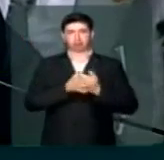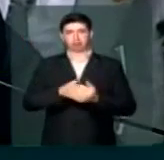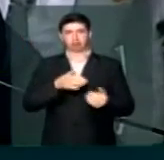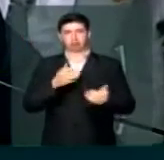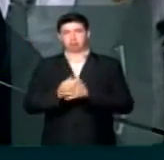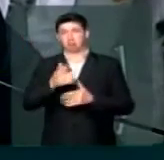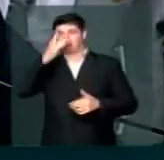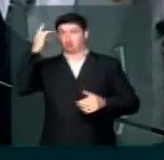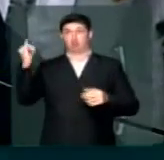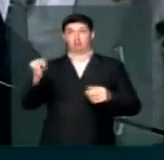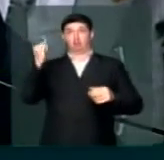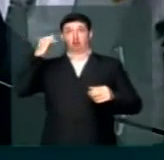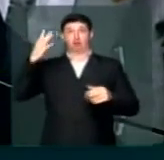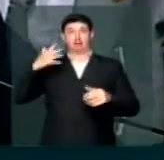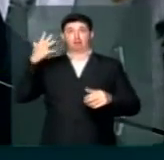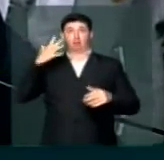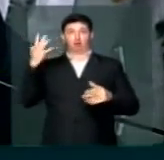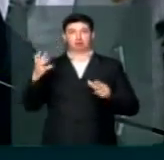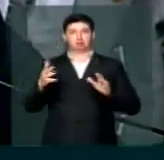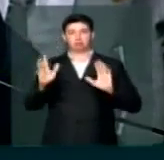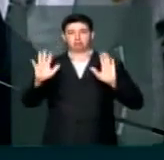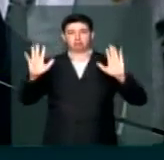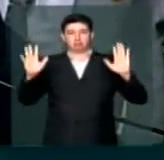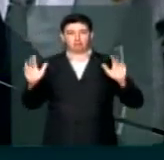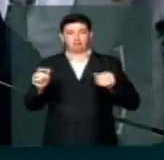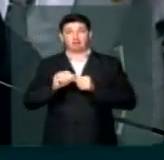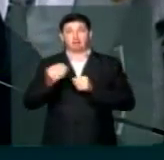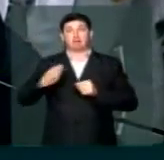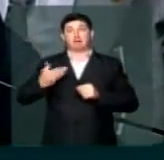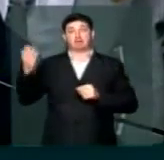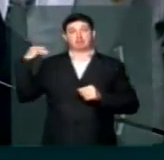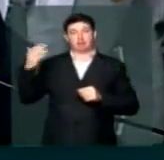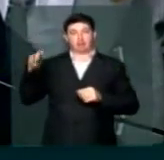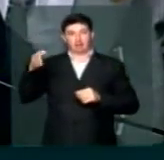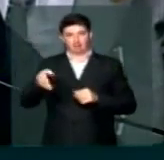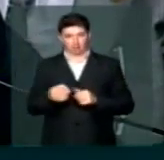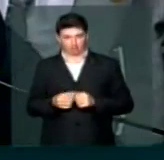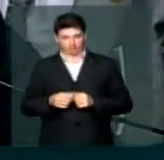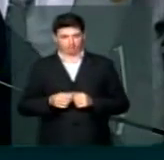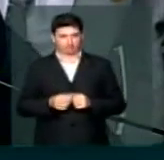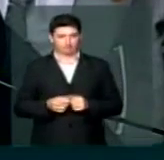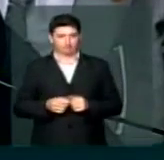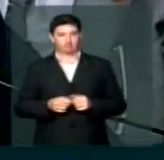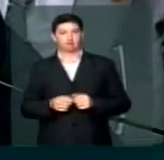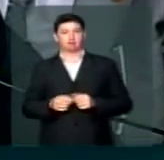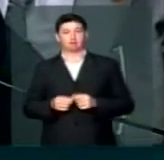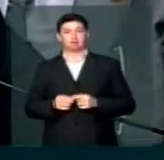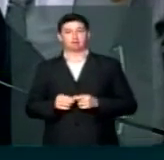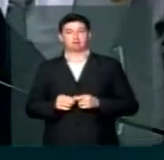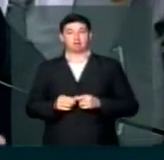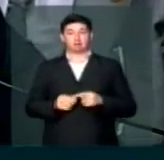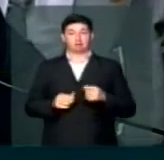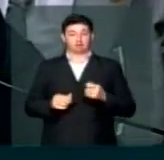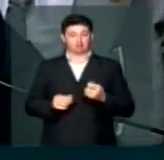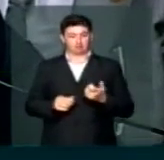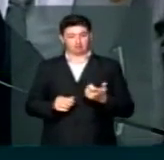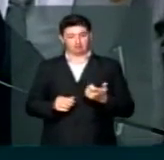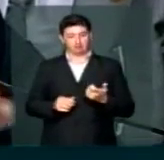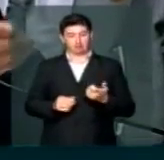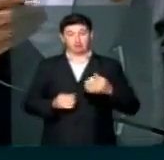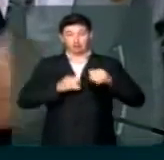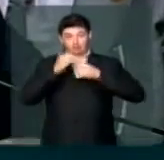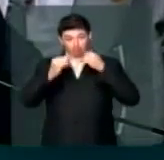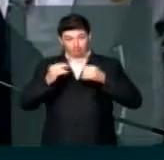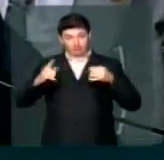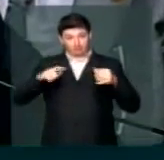membros importantes da sociedade brasileira que faziam parte à época da compra da refinaria. As informações que eu